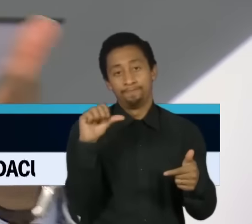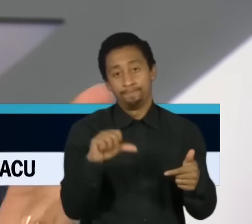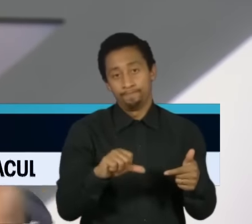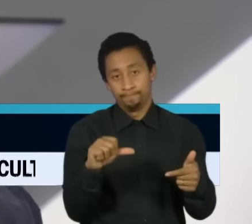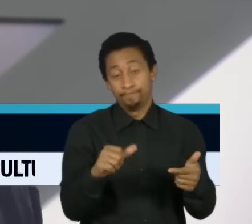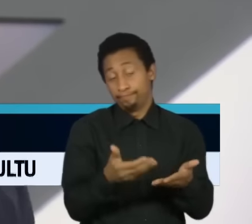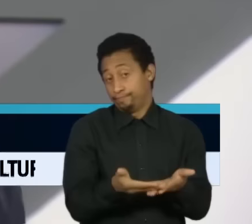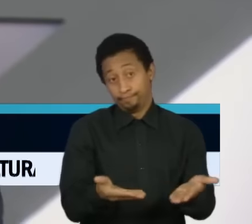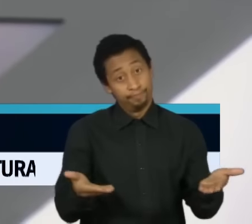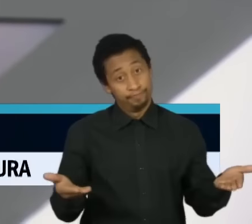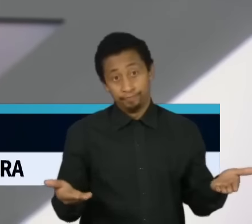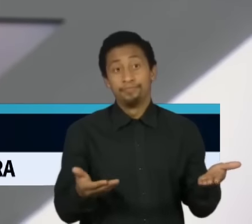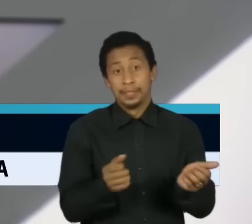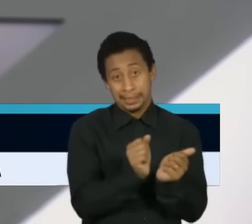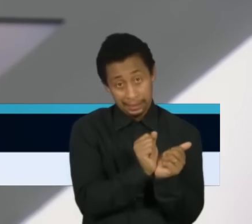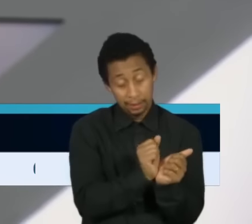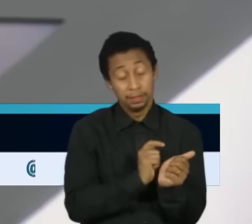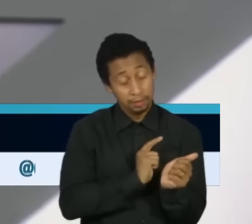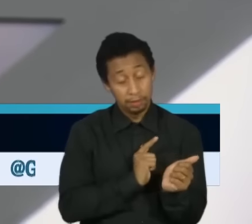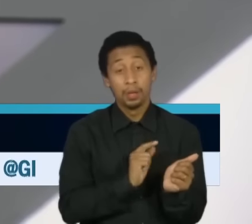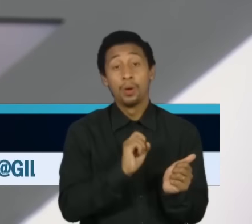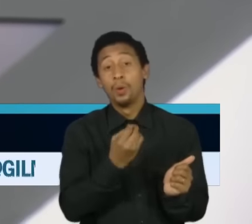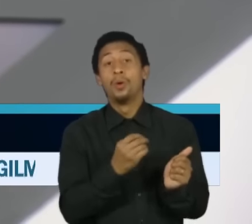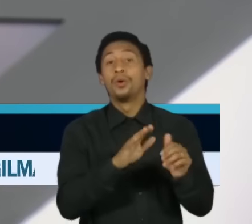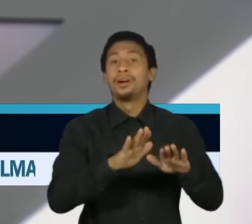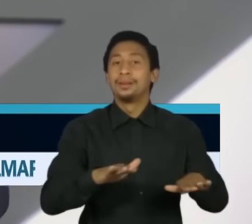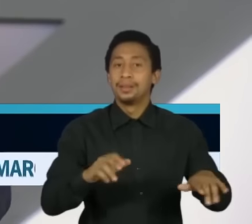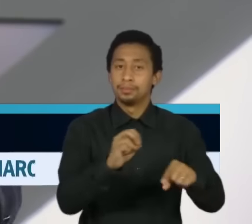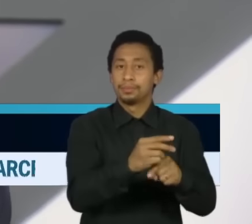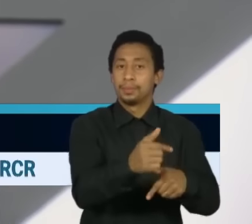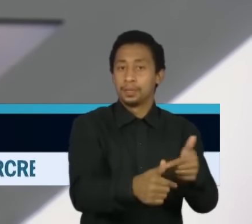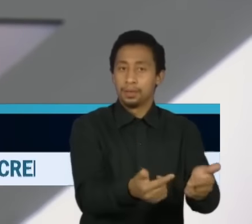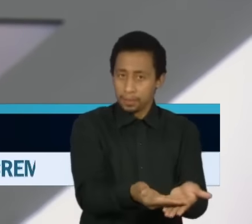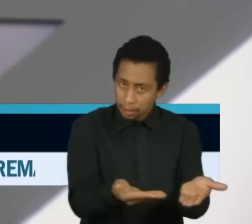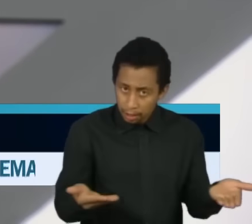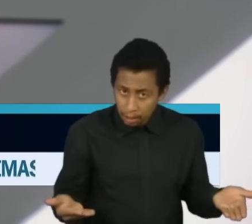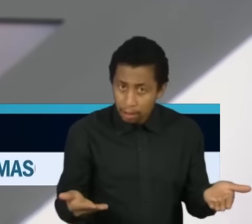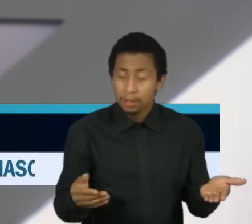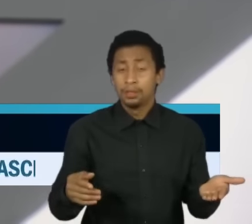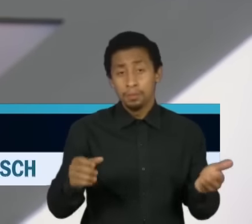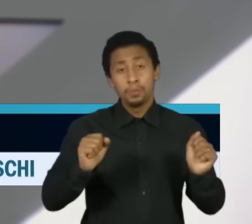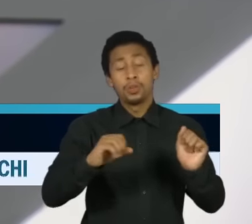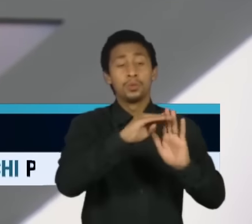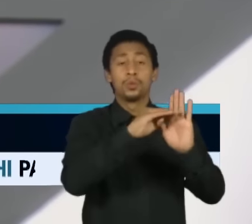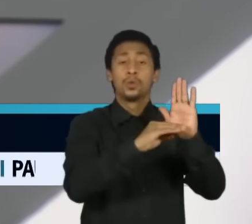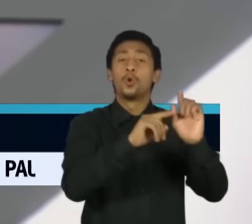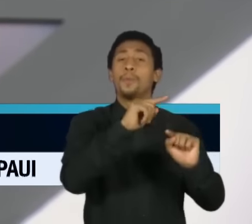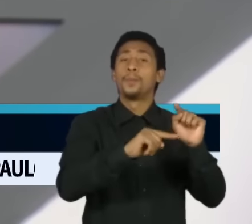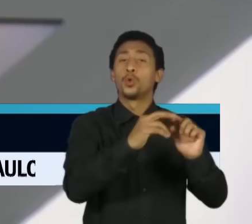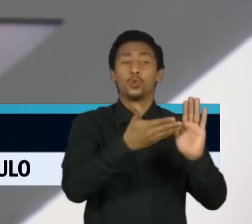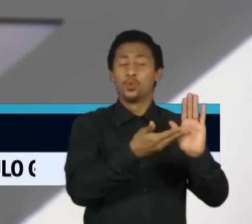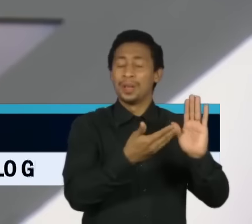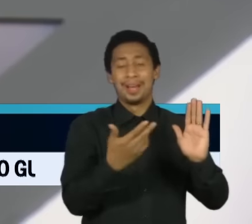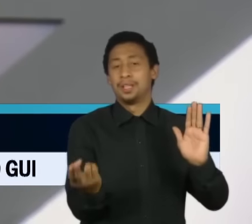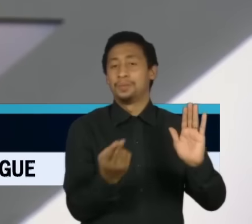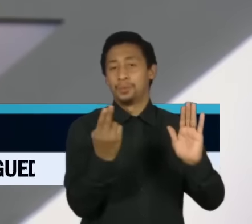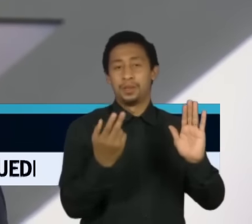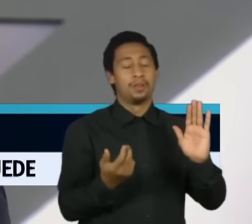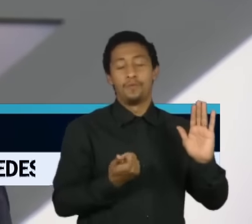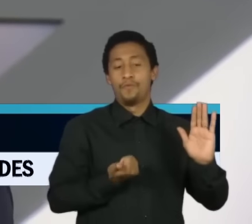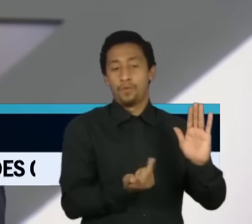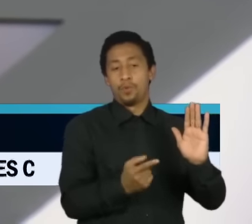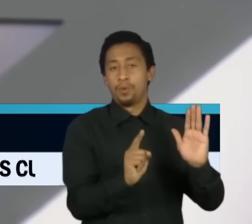situação análoga a escravo ou com trabalho infantil, então ele pode sim entrar nessa lista de produto, na lista negra, coloquemos assim, e com